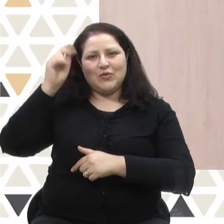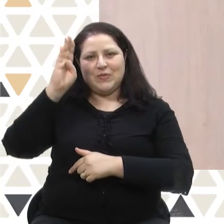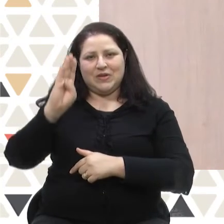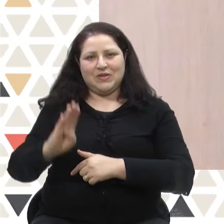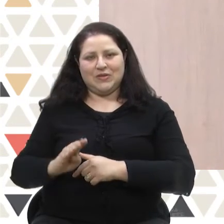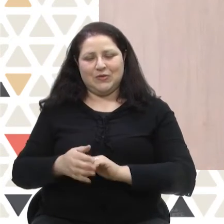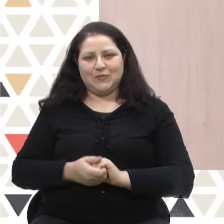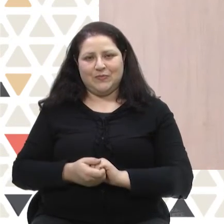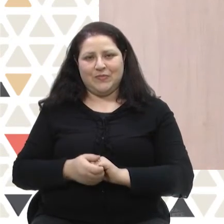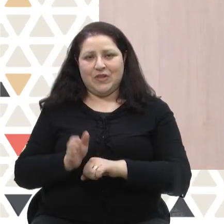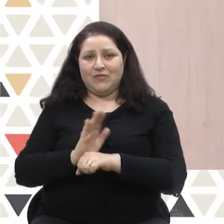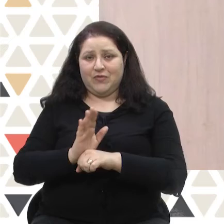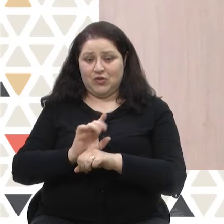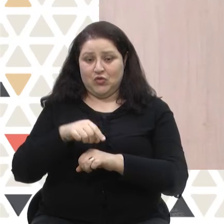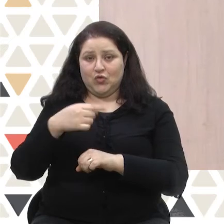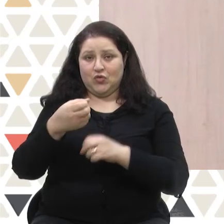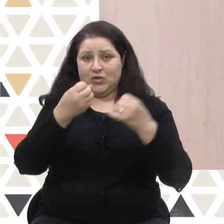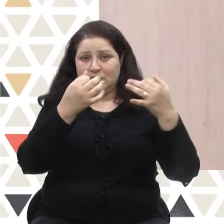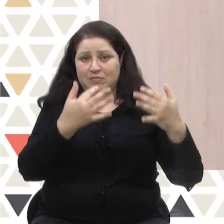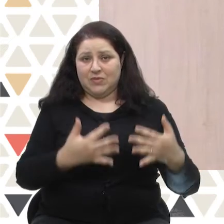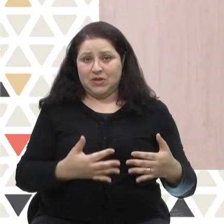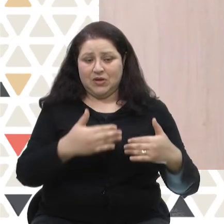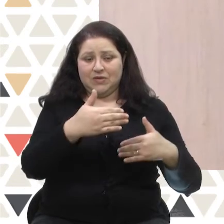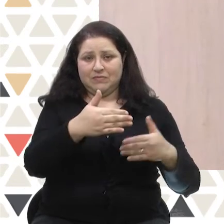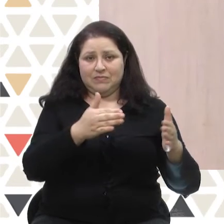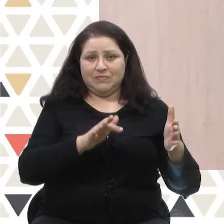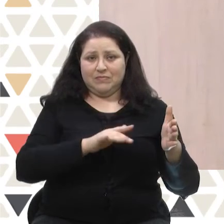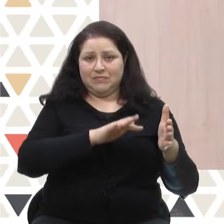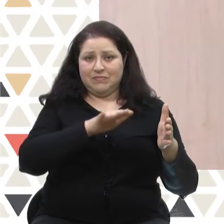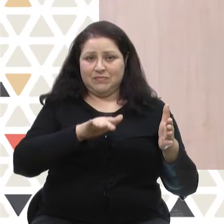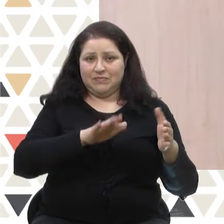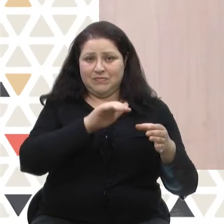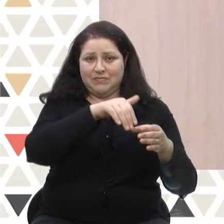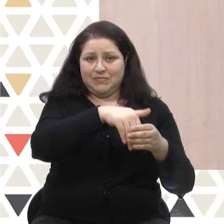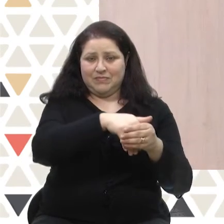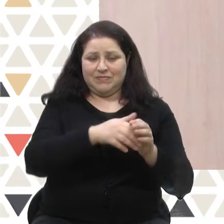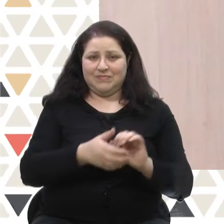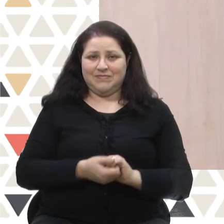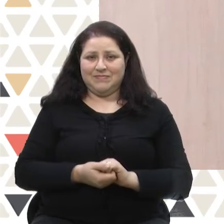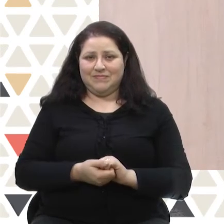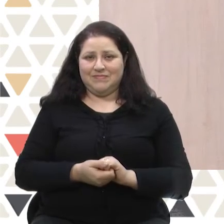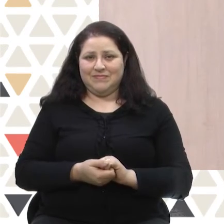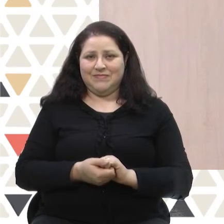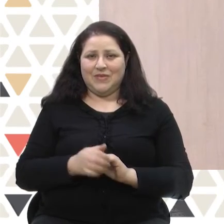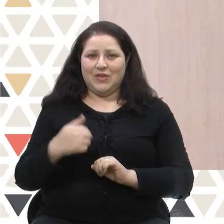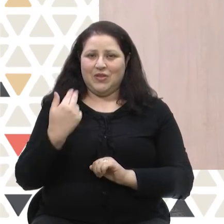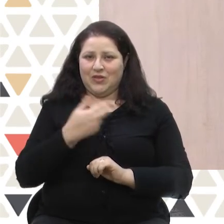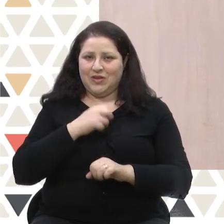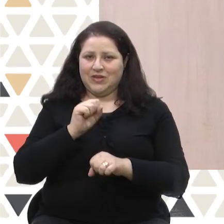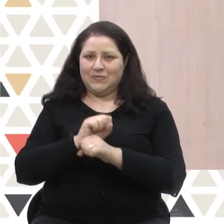para a atuação política no Brasil. No próximo vídeo, nós vamos falar sobre as